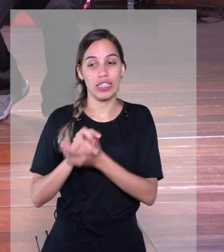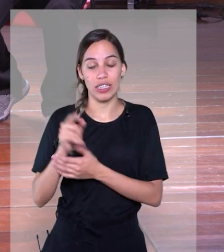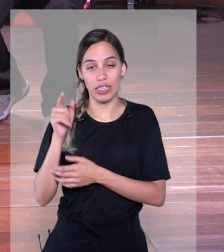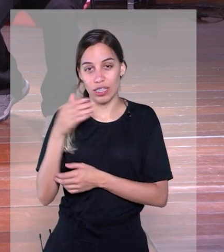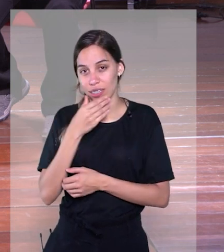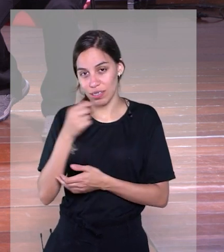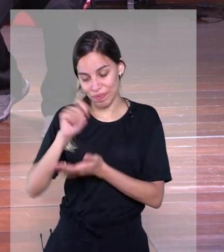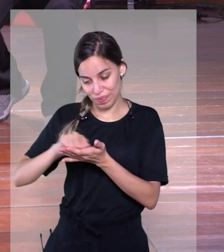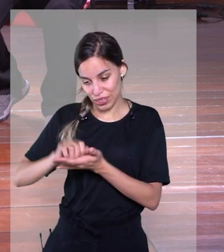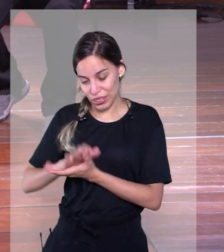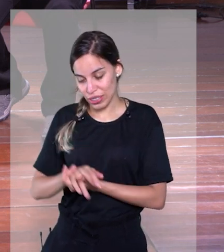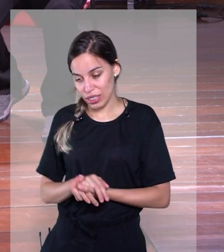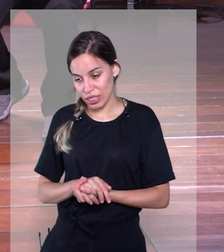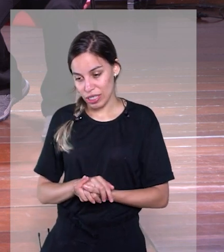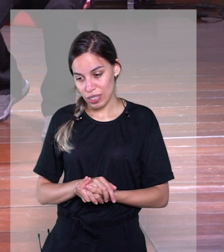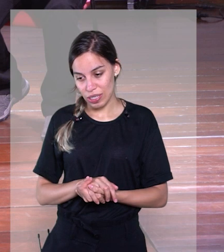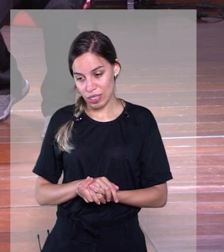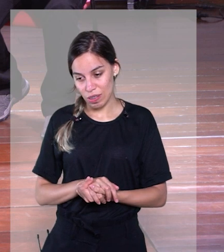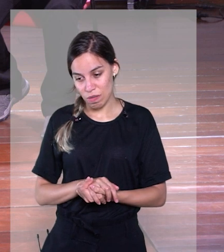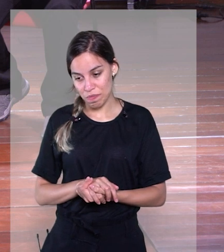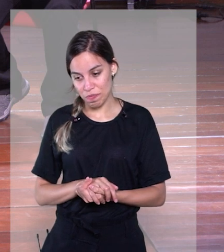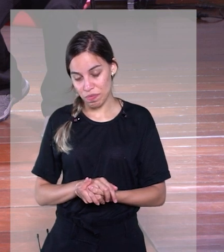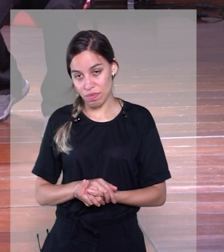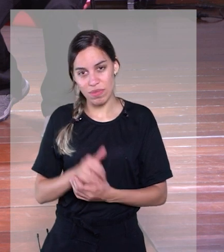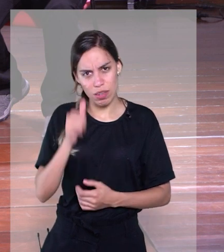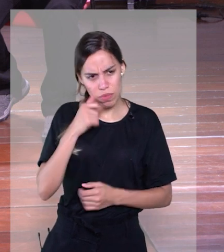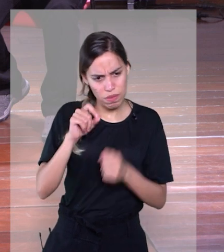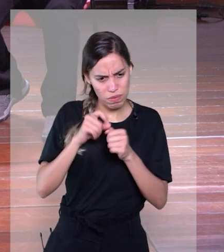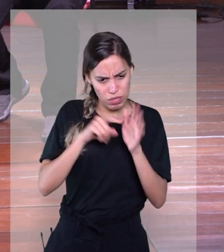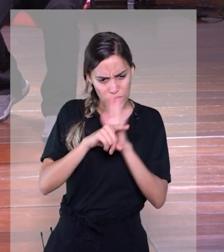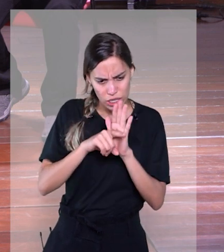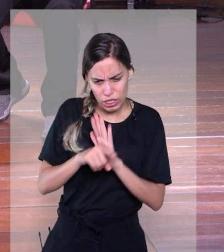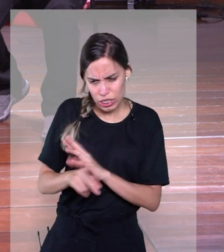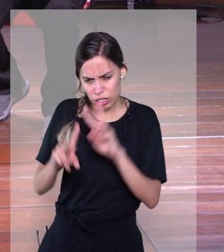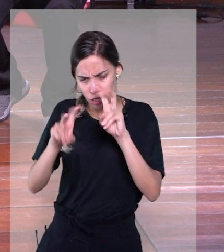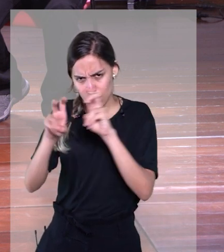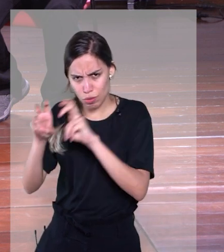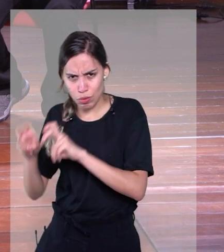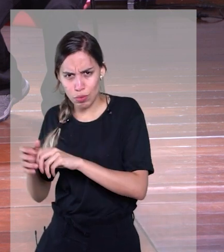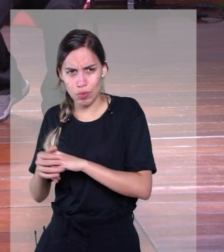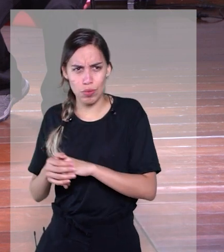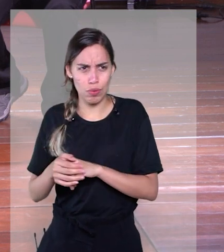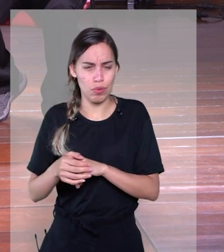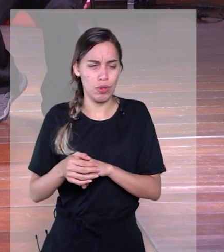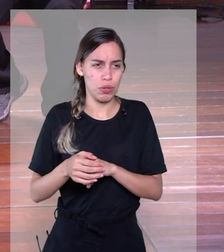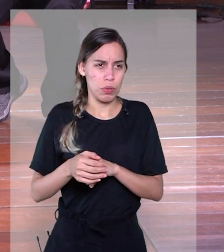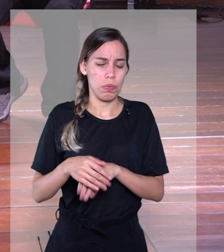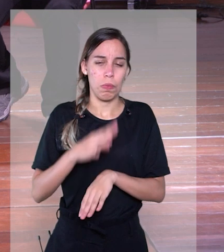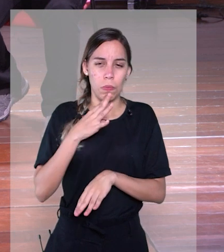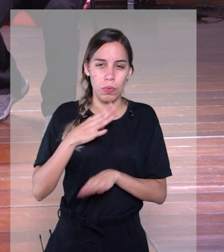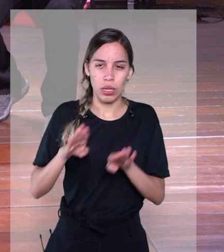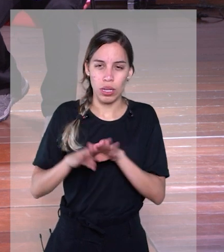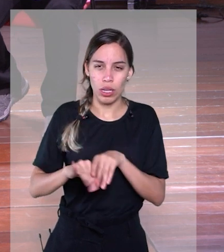criação, houve uma criação dos caminhos drummondianos, ela fez a pesquisa, enfim. Não sei, para quem não conhece Itabira tem uma coisa